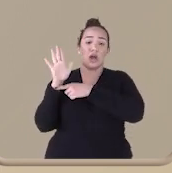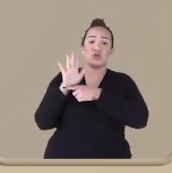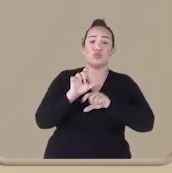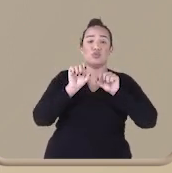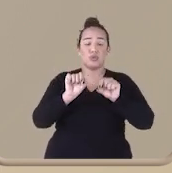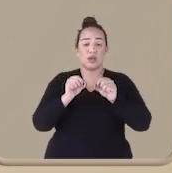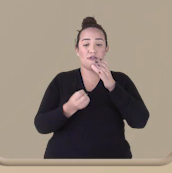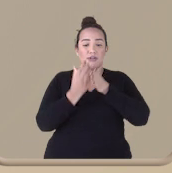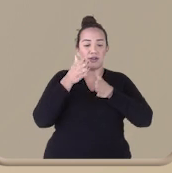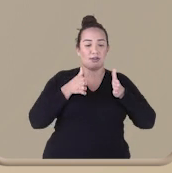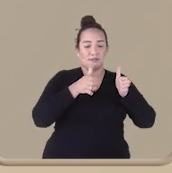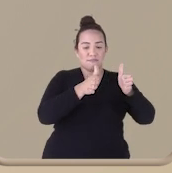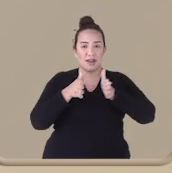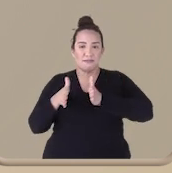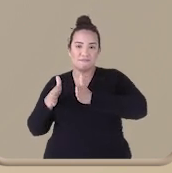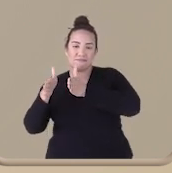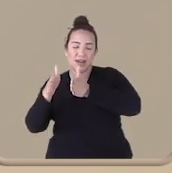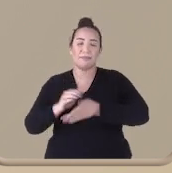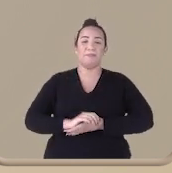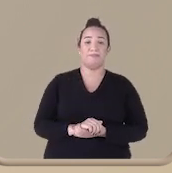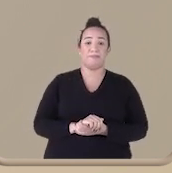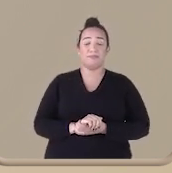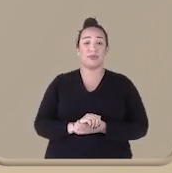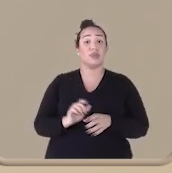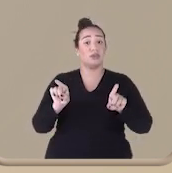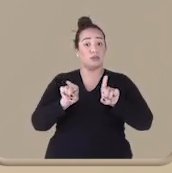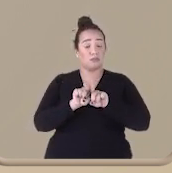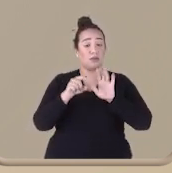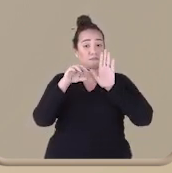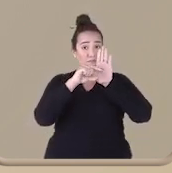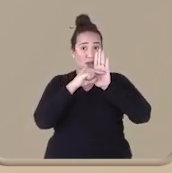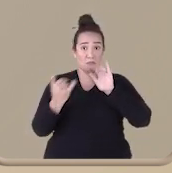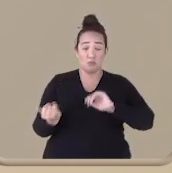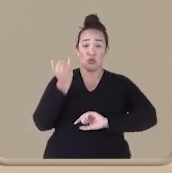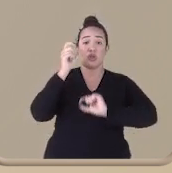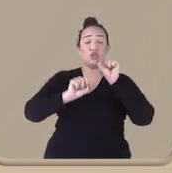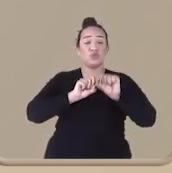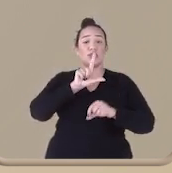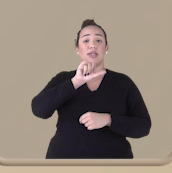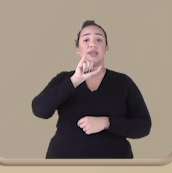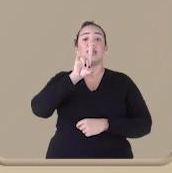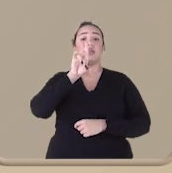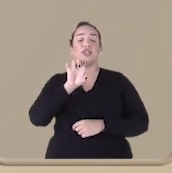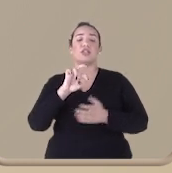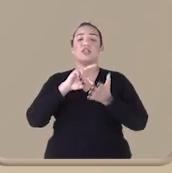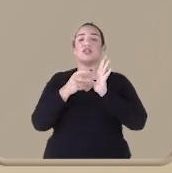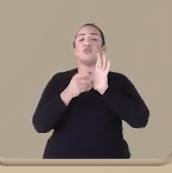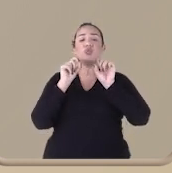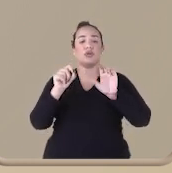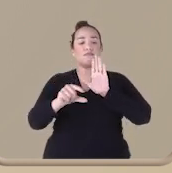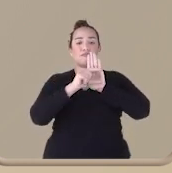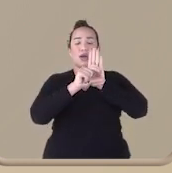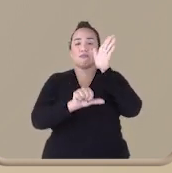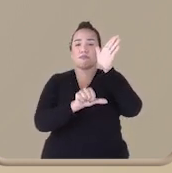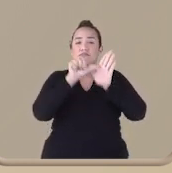a ajuda de uma mini pista. Outro elemento importante da notícia é o lead. Ele corresponde ao primeiro parágrafo